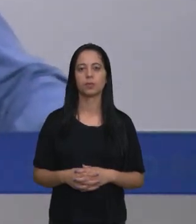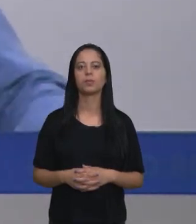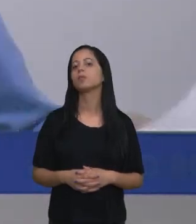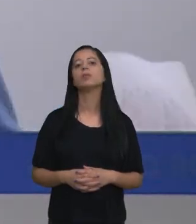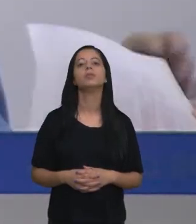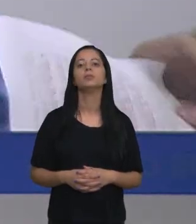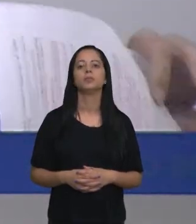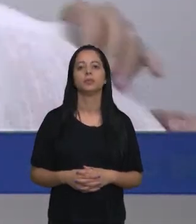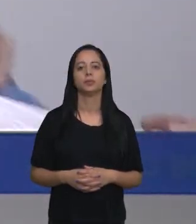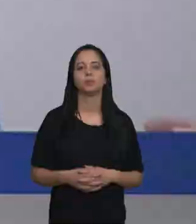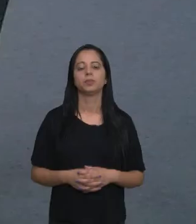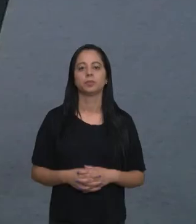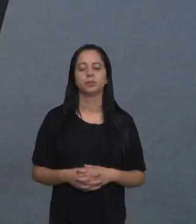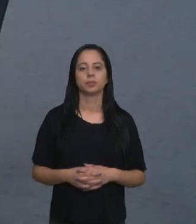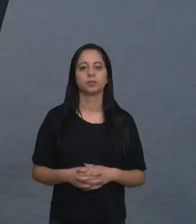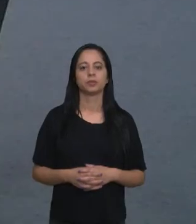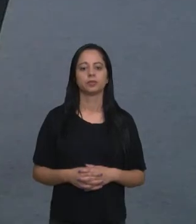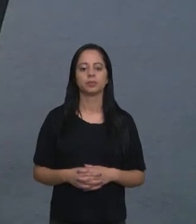1361.